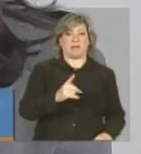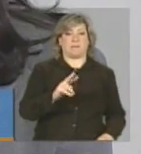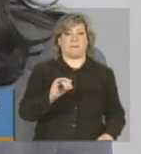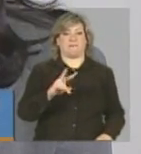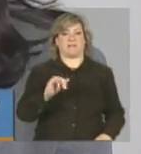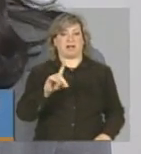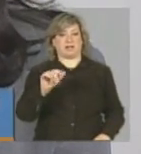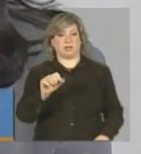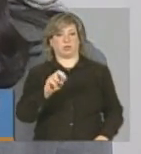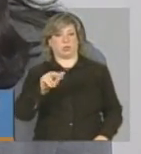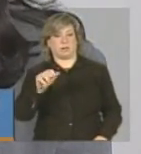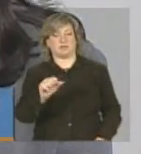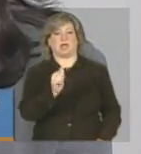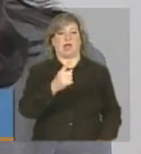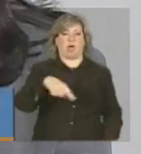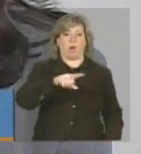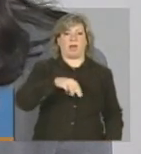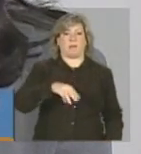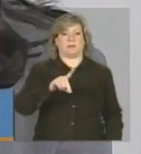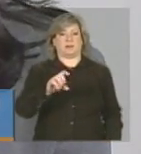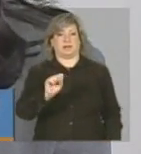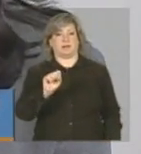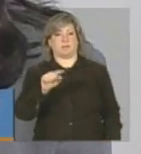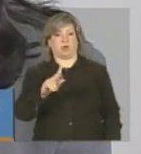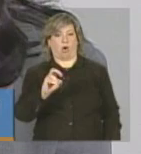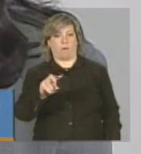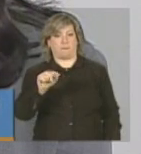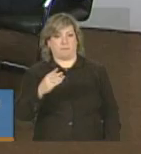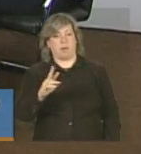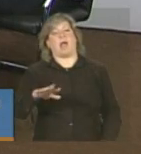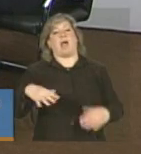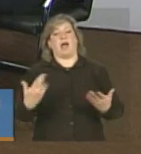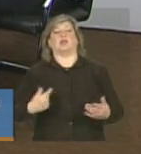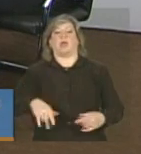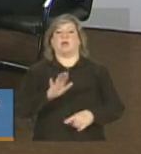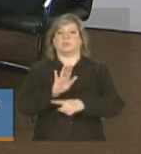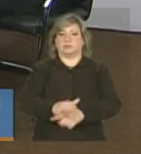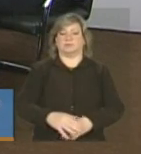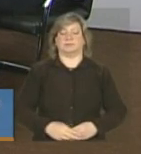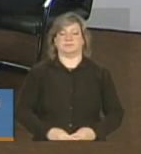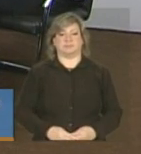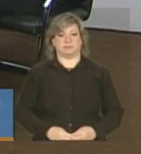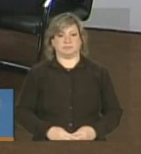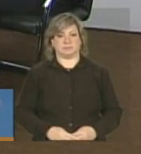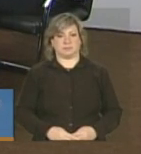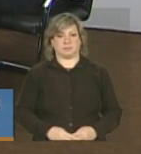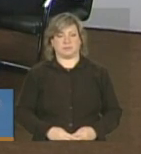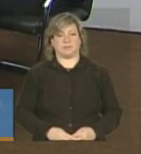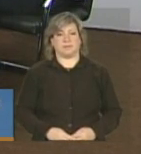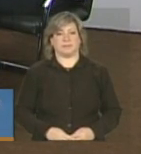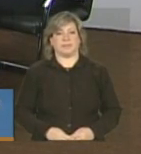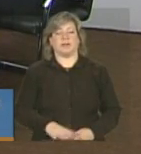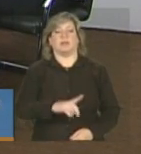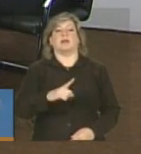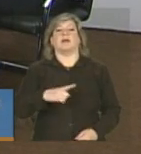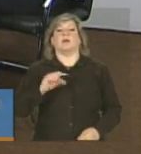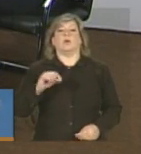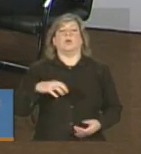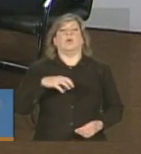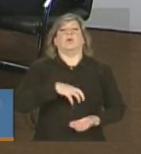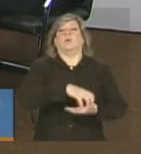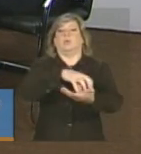redeprivadasuas@mds e nós vamos tomar as providências cabíveis junto ao conselho. As entidades serão